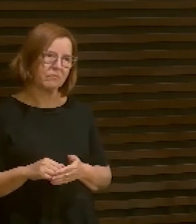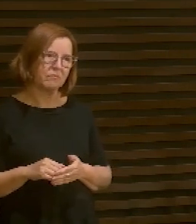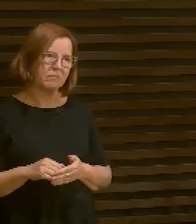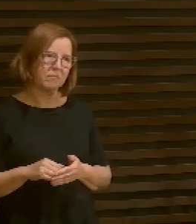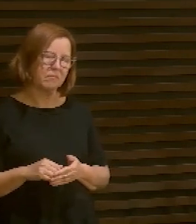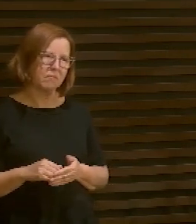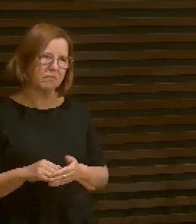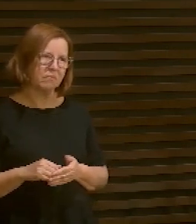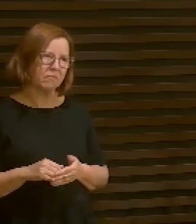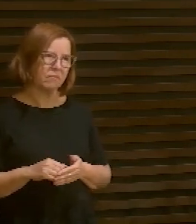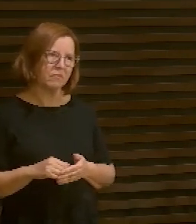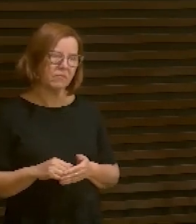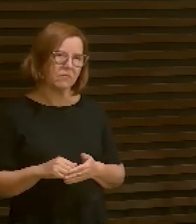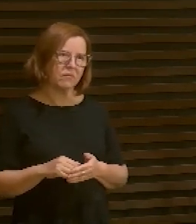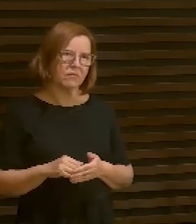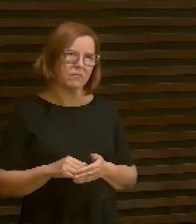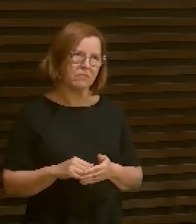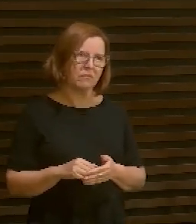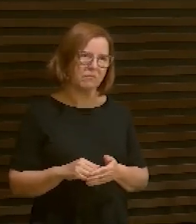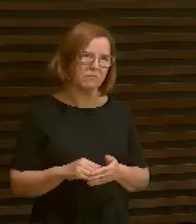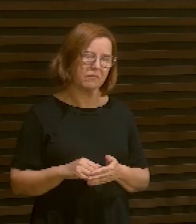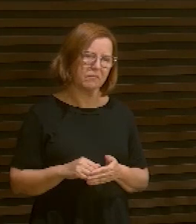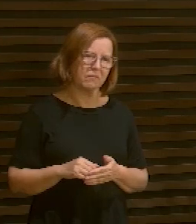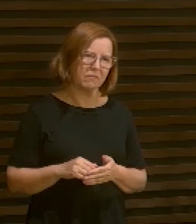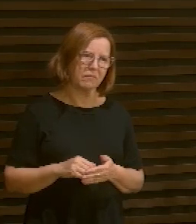de 90 tacadas.